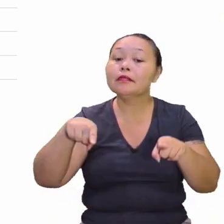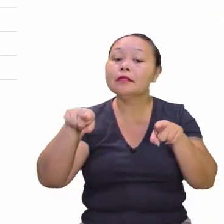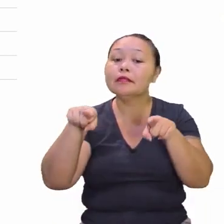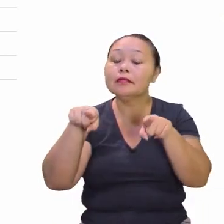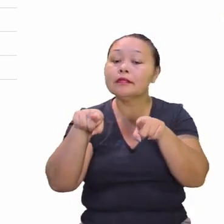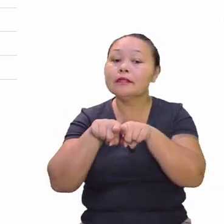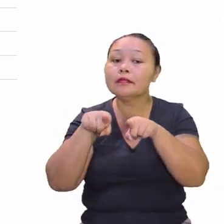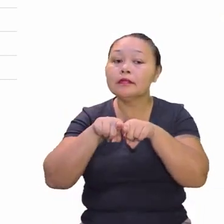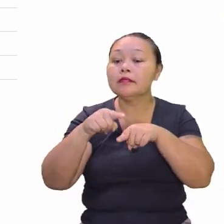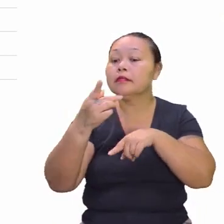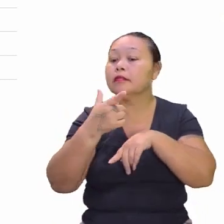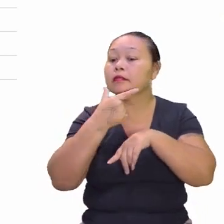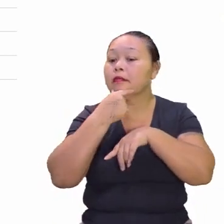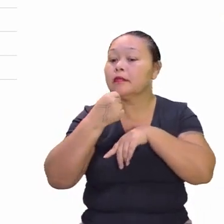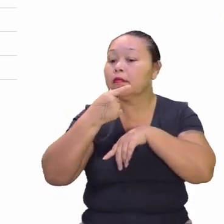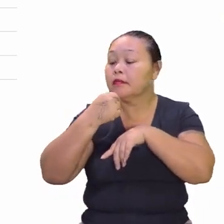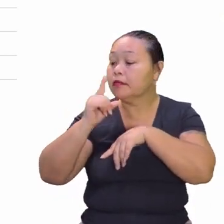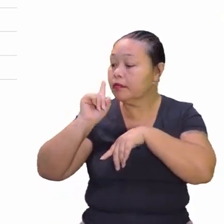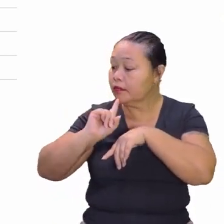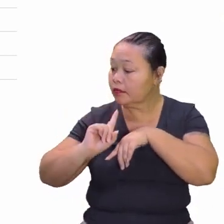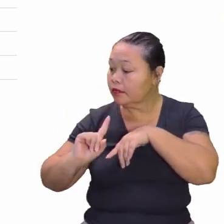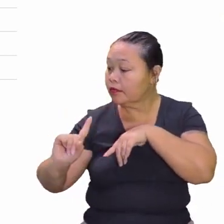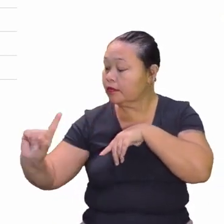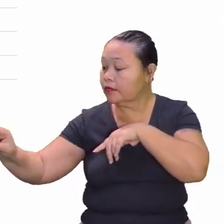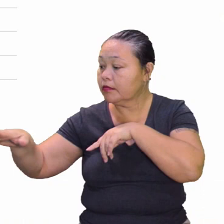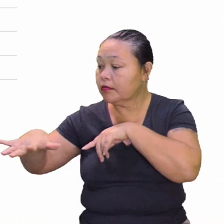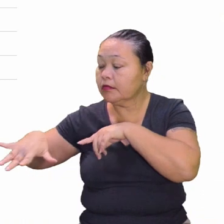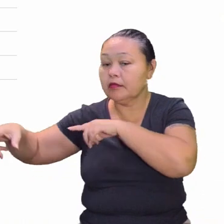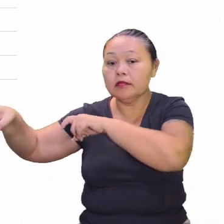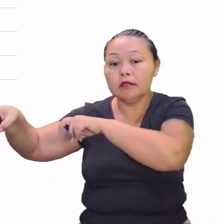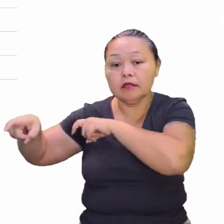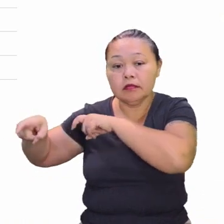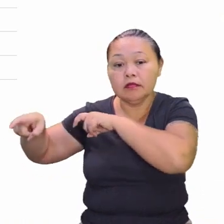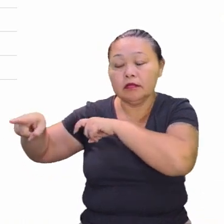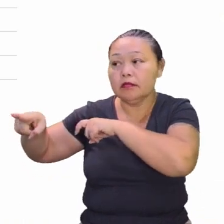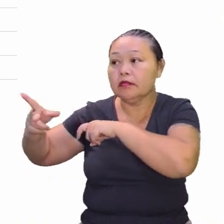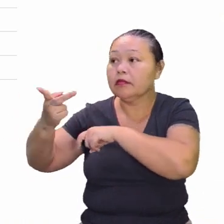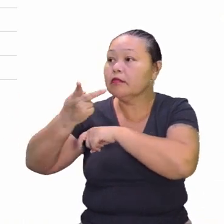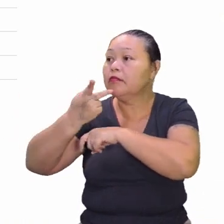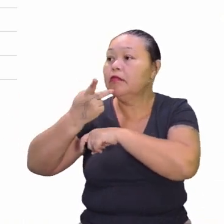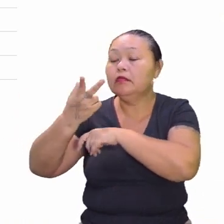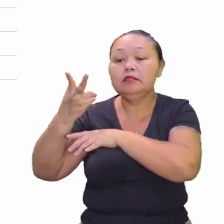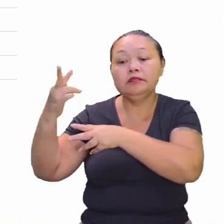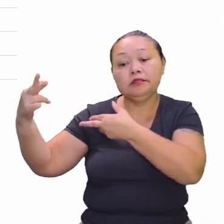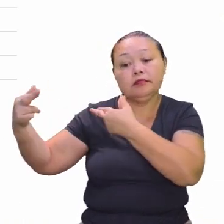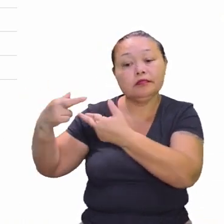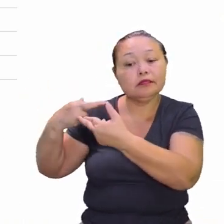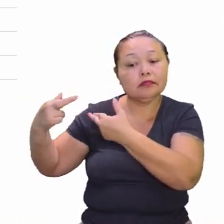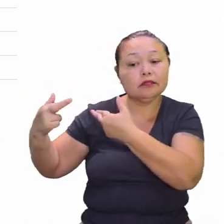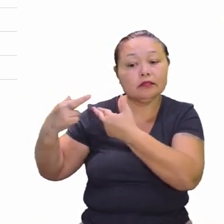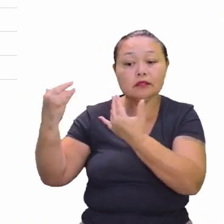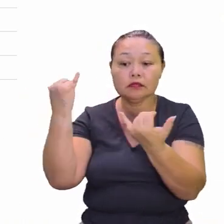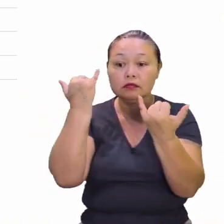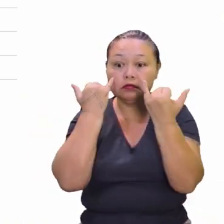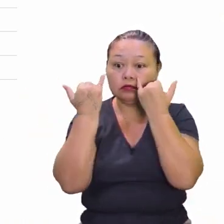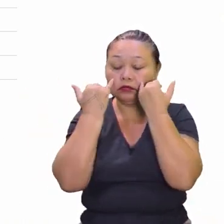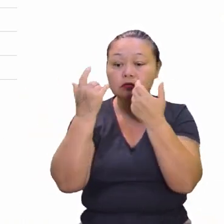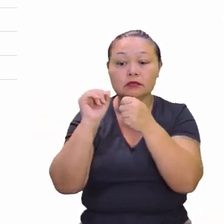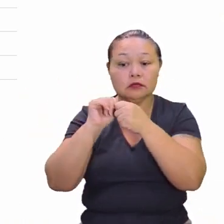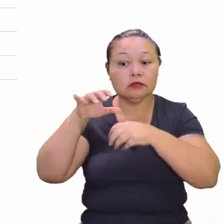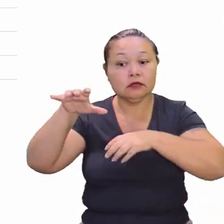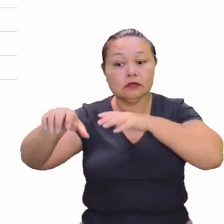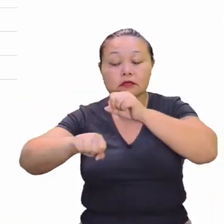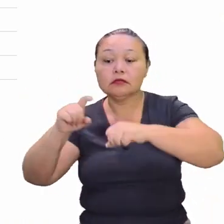Falamos também sobre o homem do campo, não foi, professor Jorge? É isso aí. Inclusive, nós relacionamos a informação